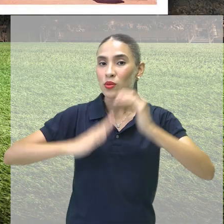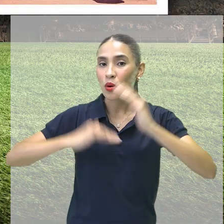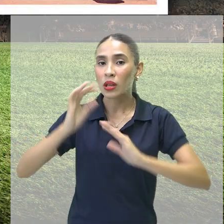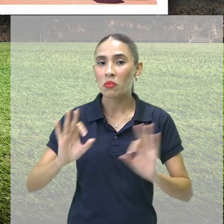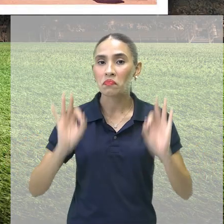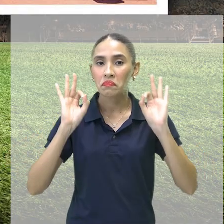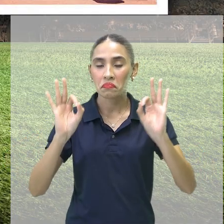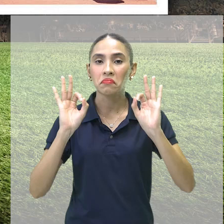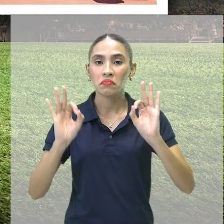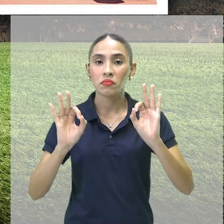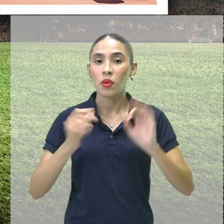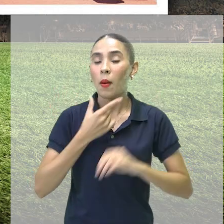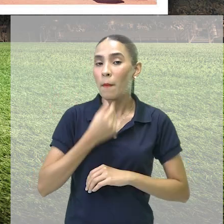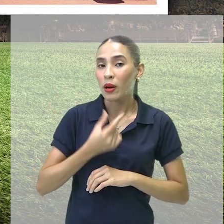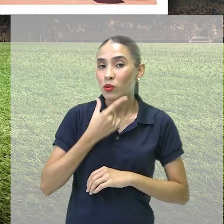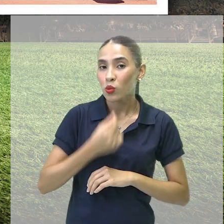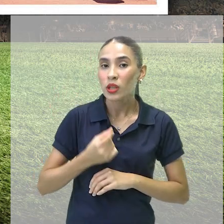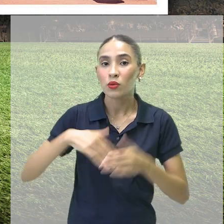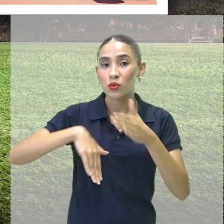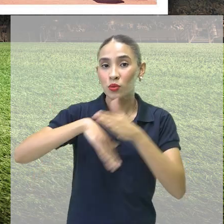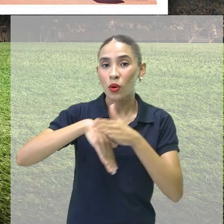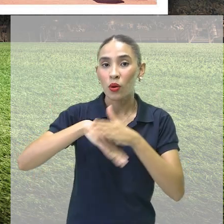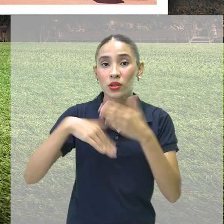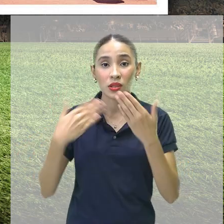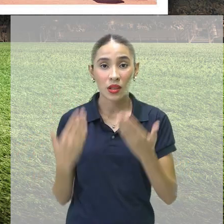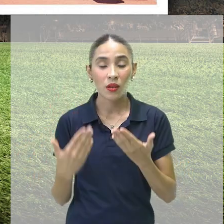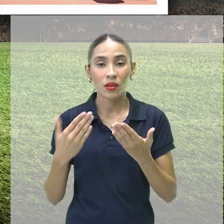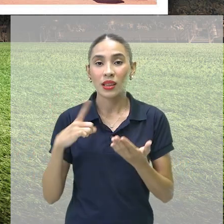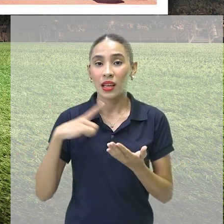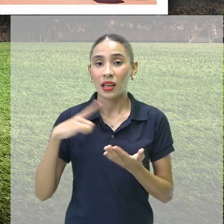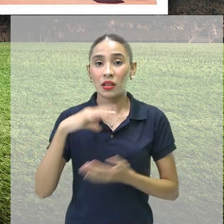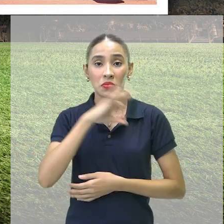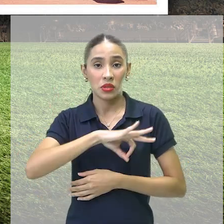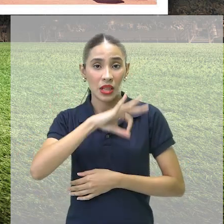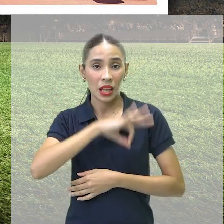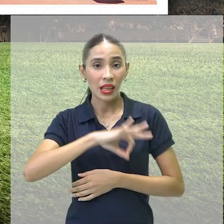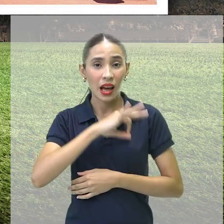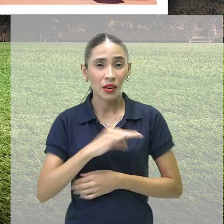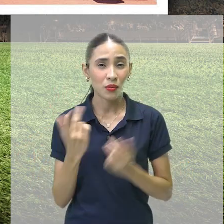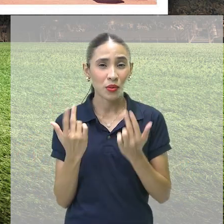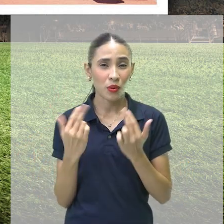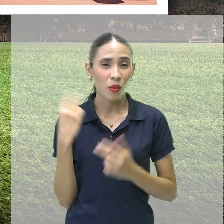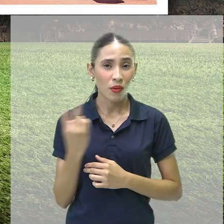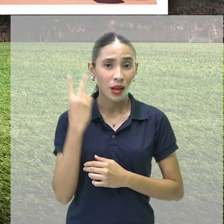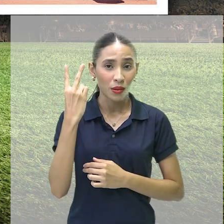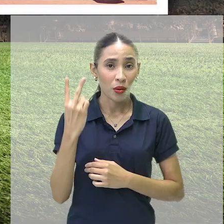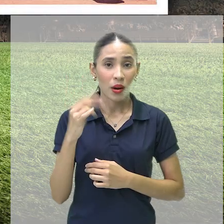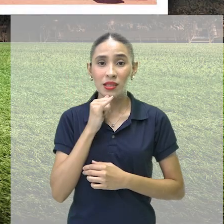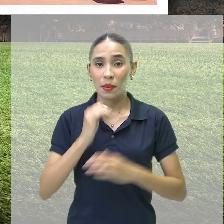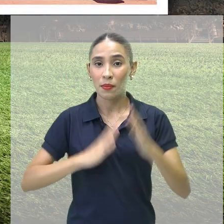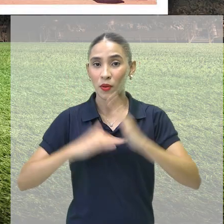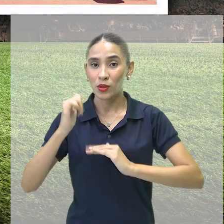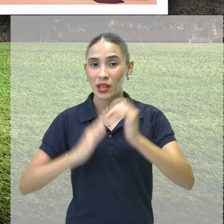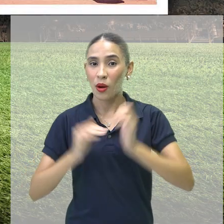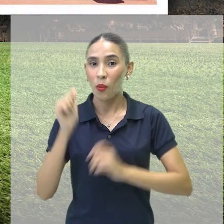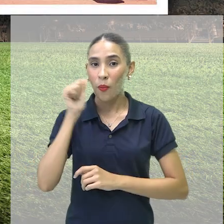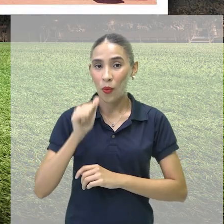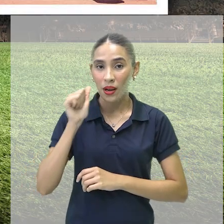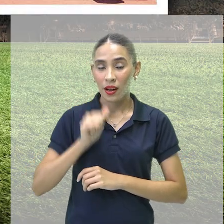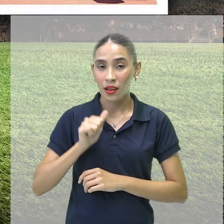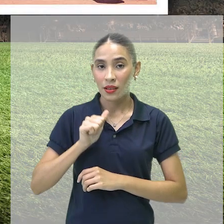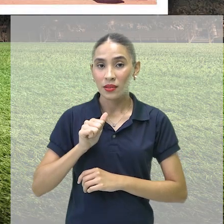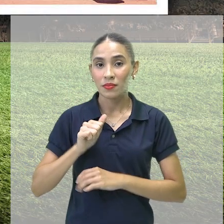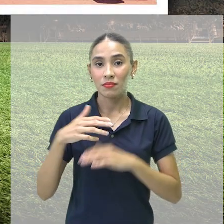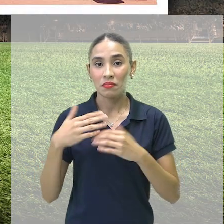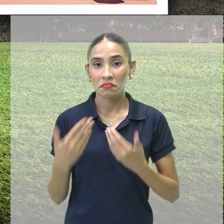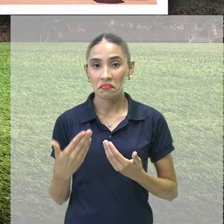esporte masculino recebe, né, o mesmo valor que uma atleta feminina